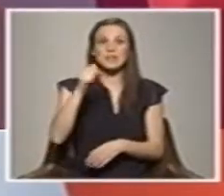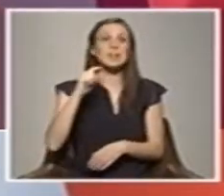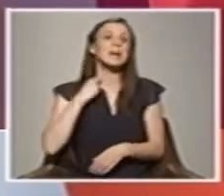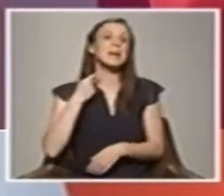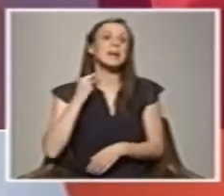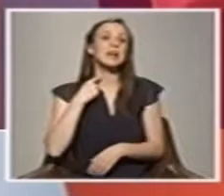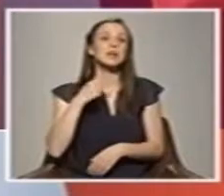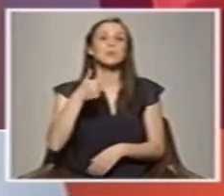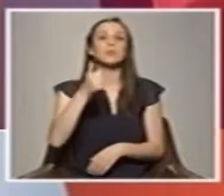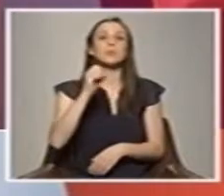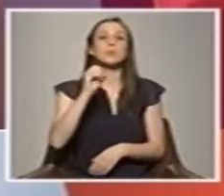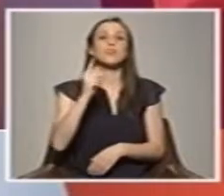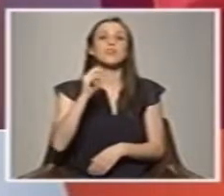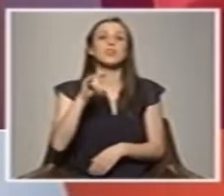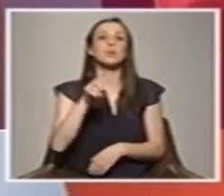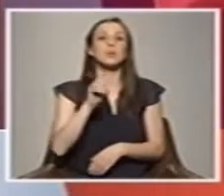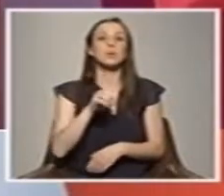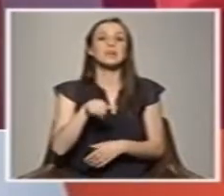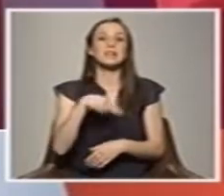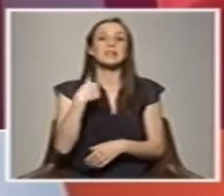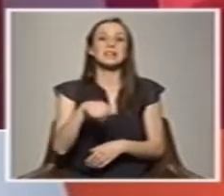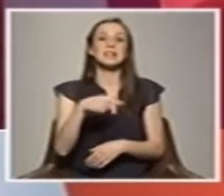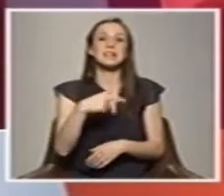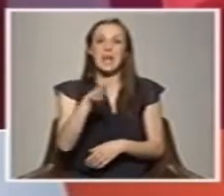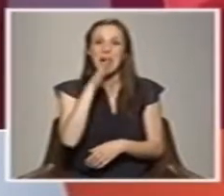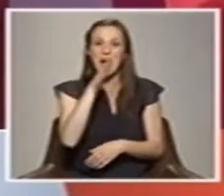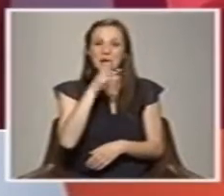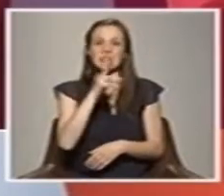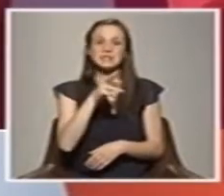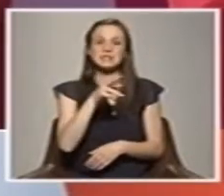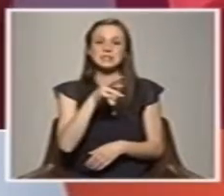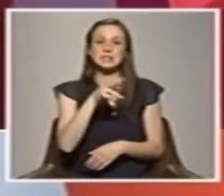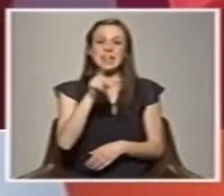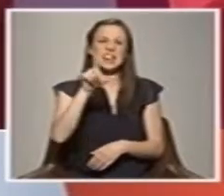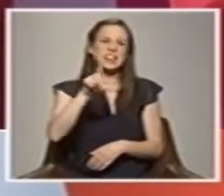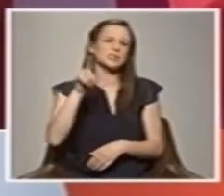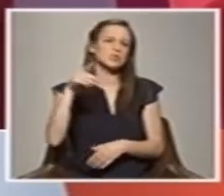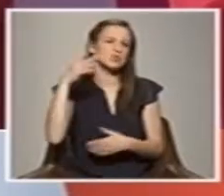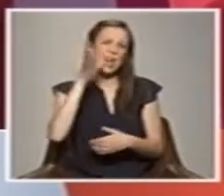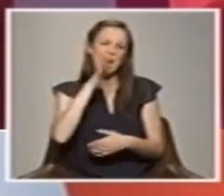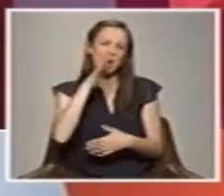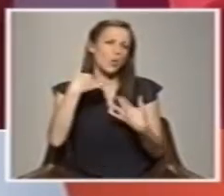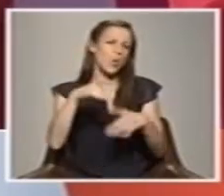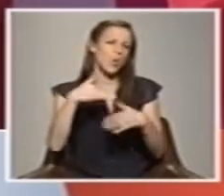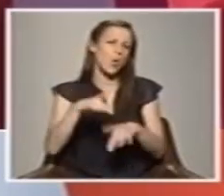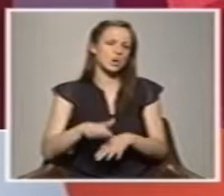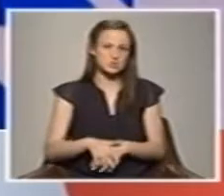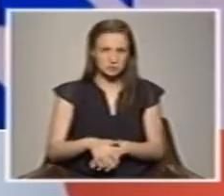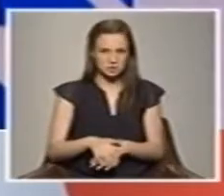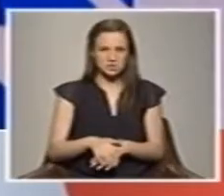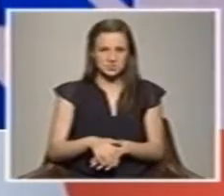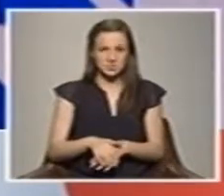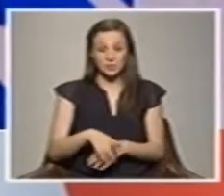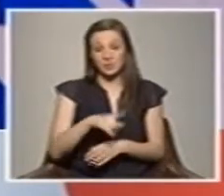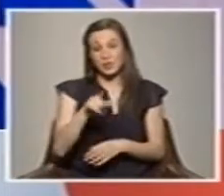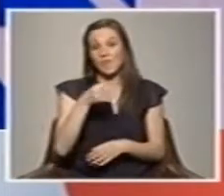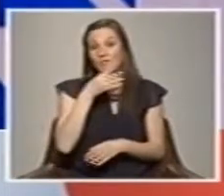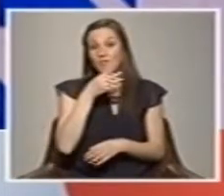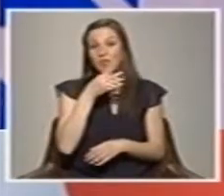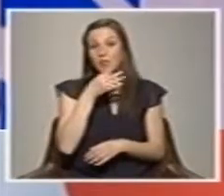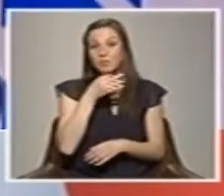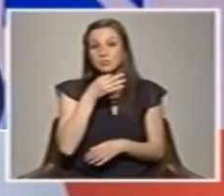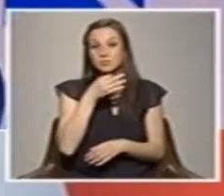16 mil litros de água. Sim, é muita. É pegada hídrica. Mas quando falamos, temos